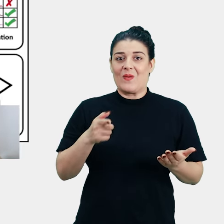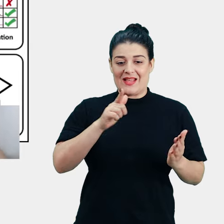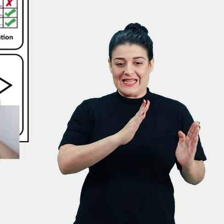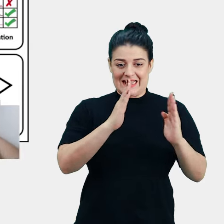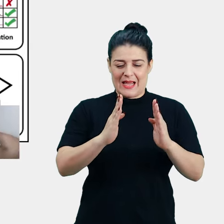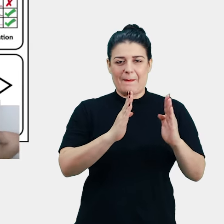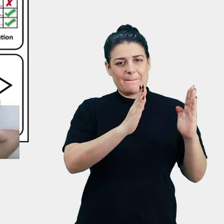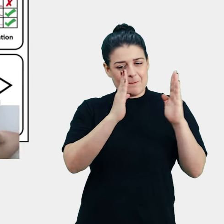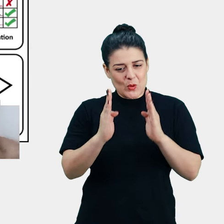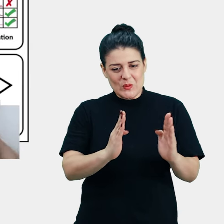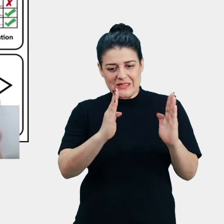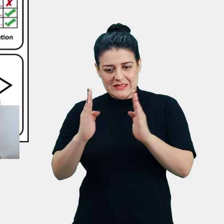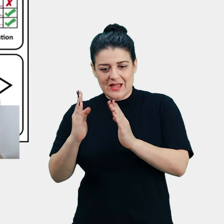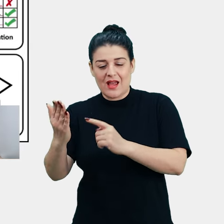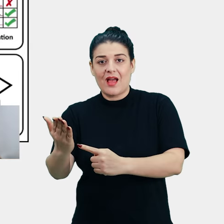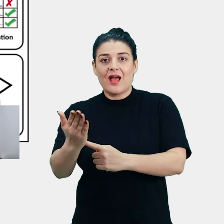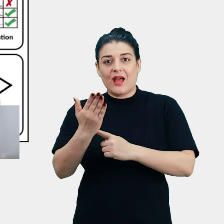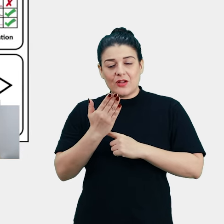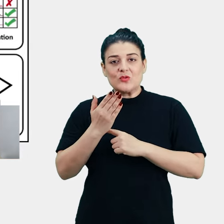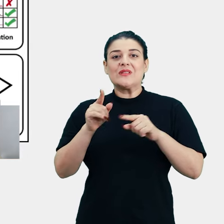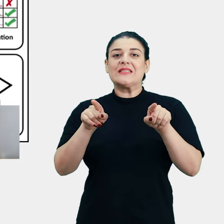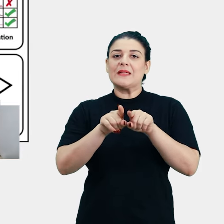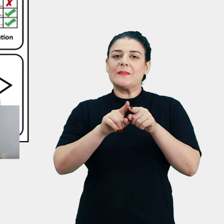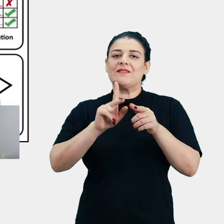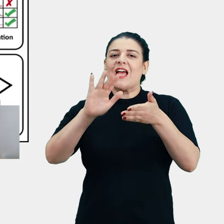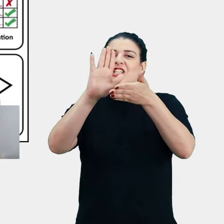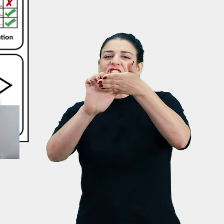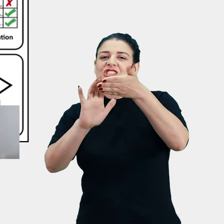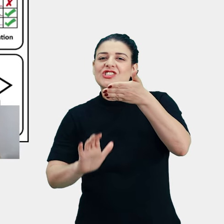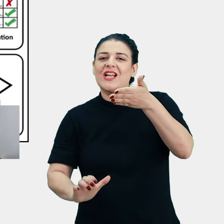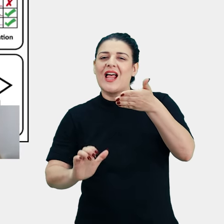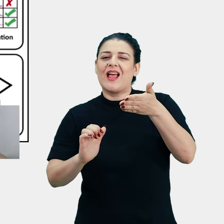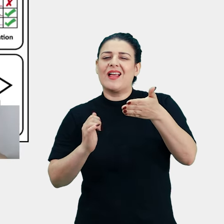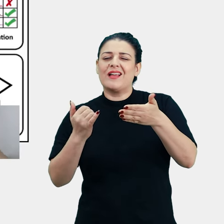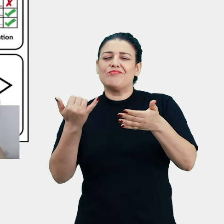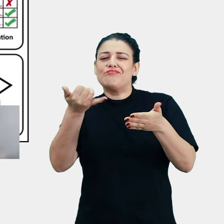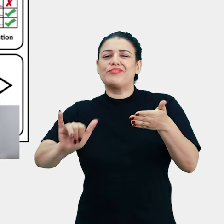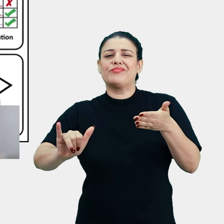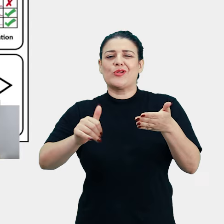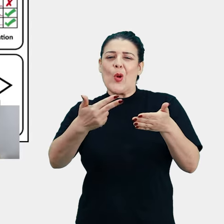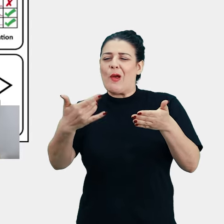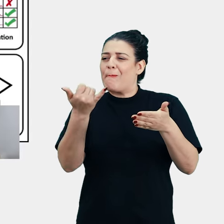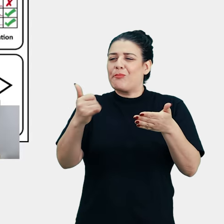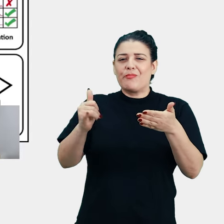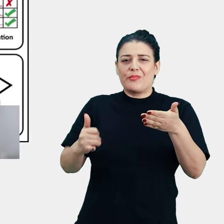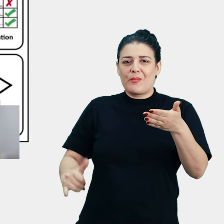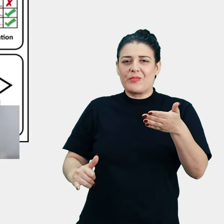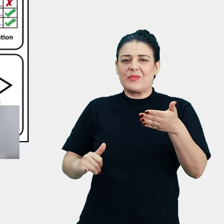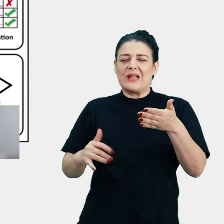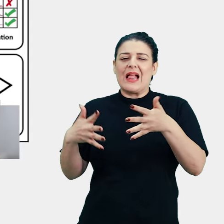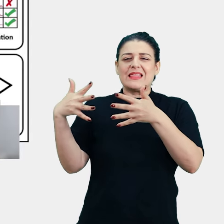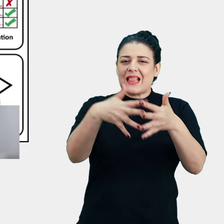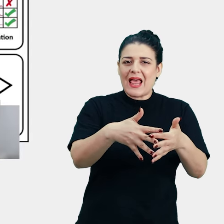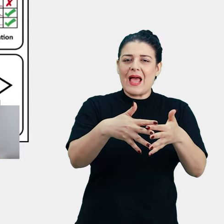de processamento, ela nos auxilia e elimina, tá? artefatos, sinais de ruído